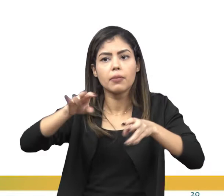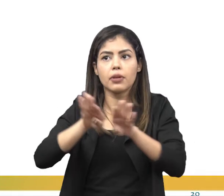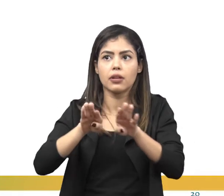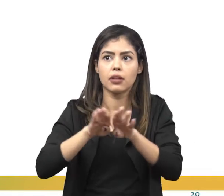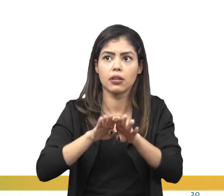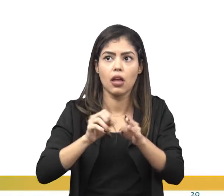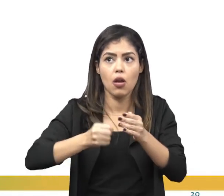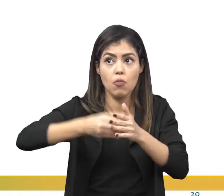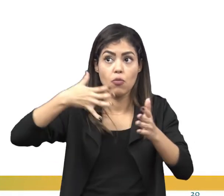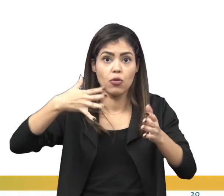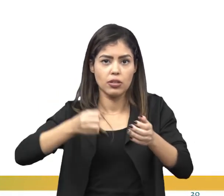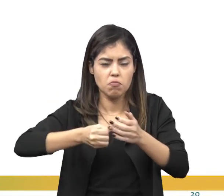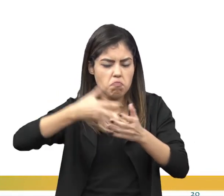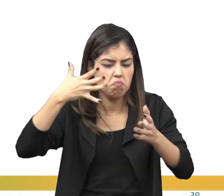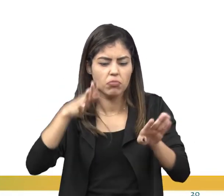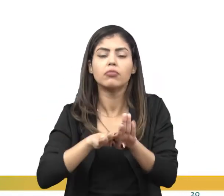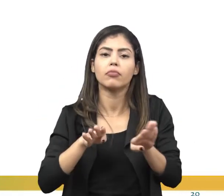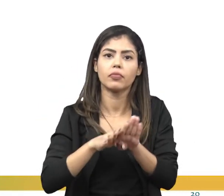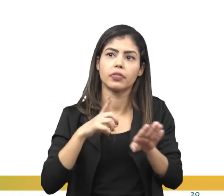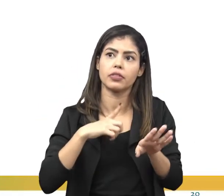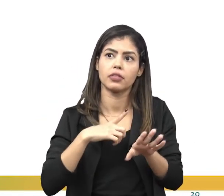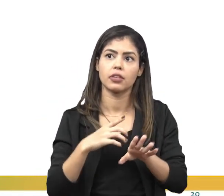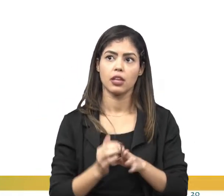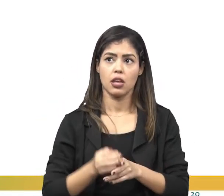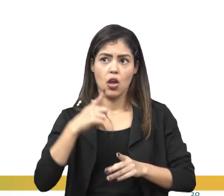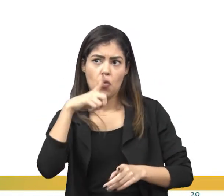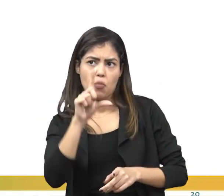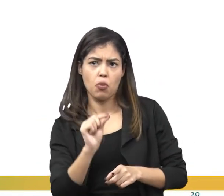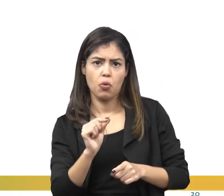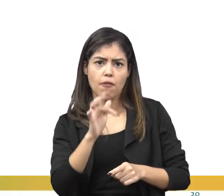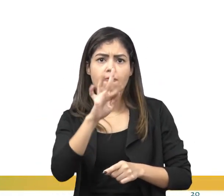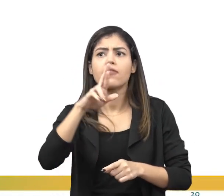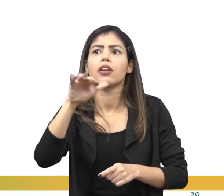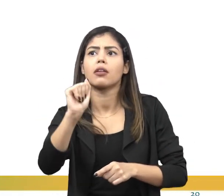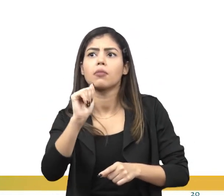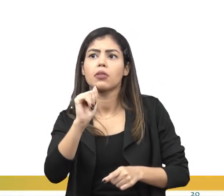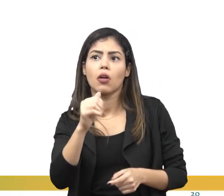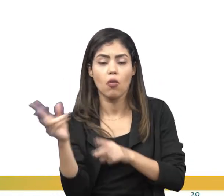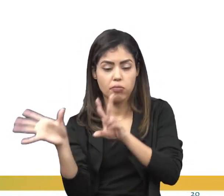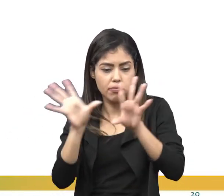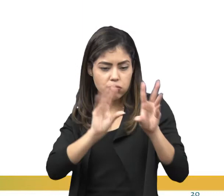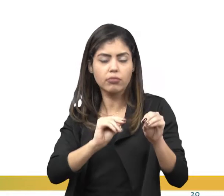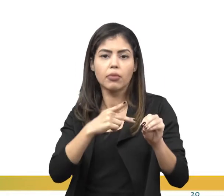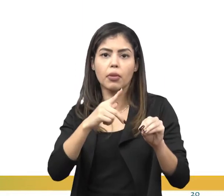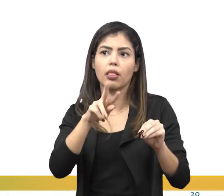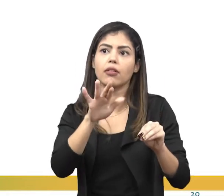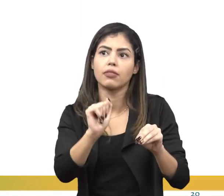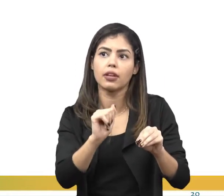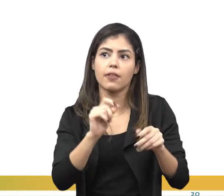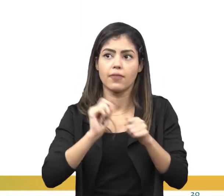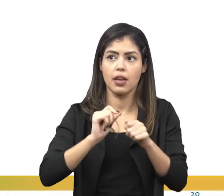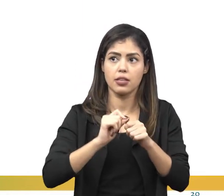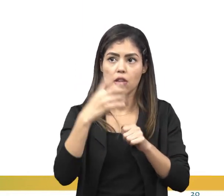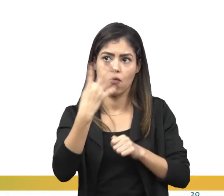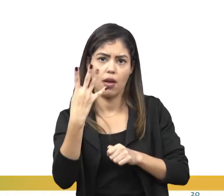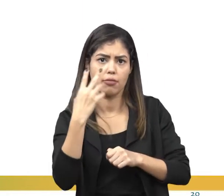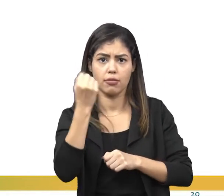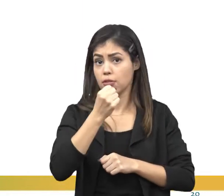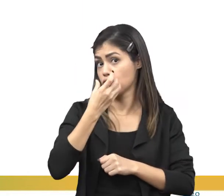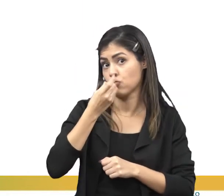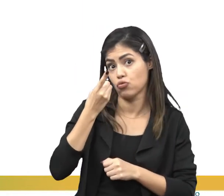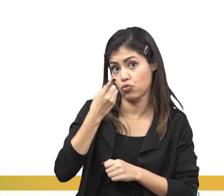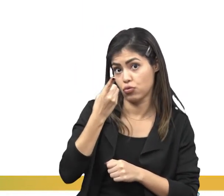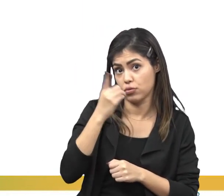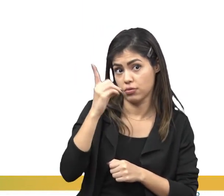fibra, muitíssima fibra, fibra insuficiente para fazer um pullover. Você deve fazer entre 4 e 6 refeições